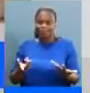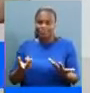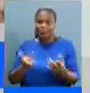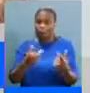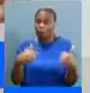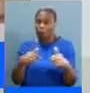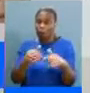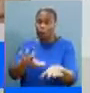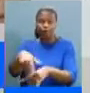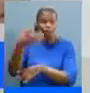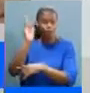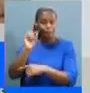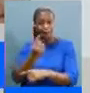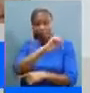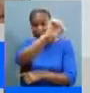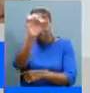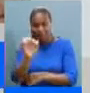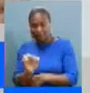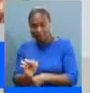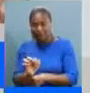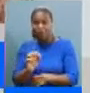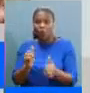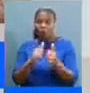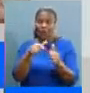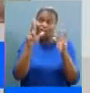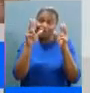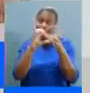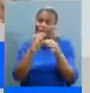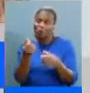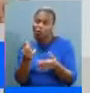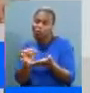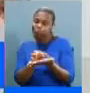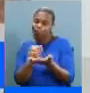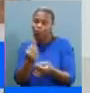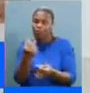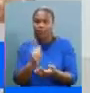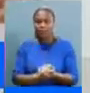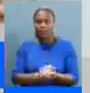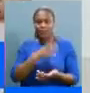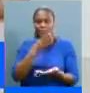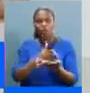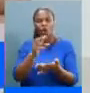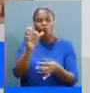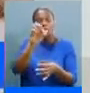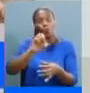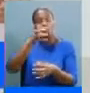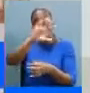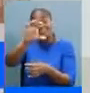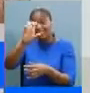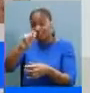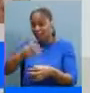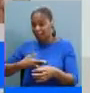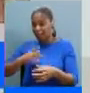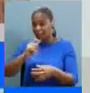da sessão e do fórum para Dakar com esta questão da moeda única. De referir que apenas 8 países da